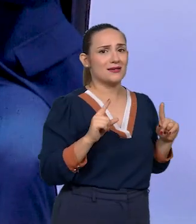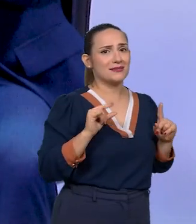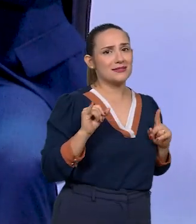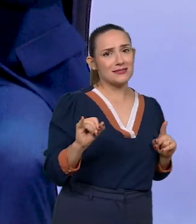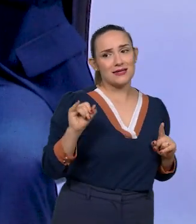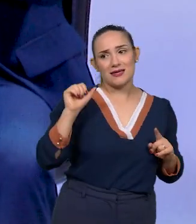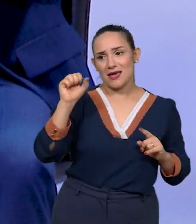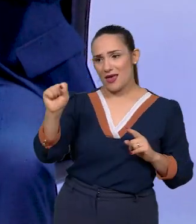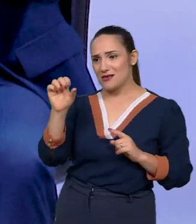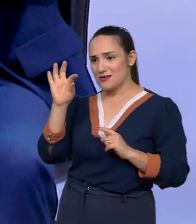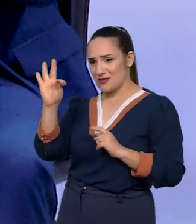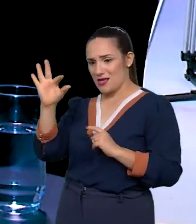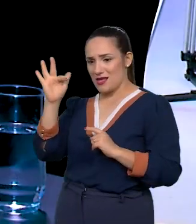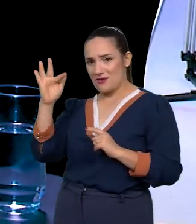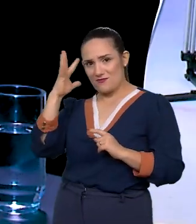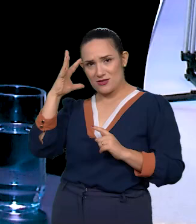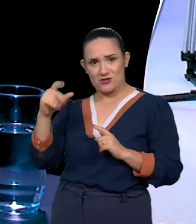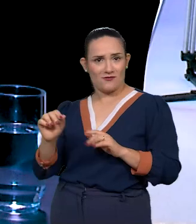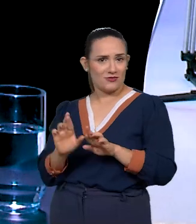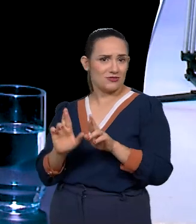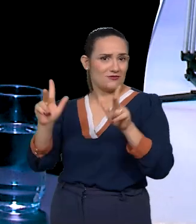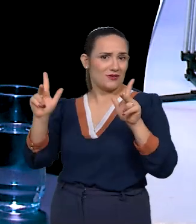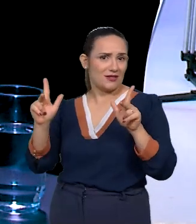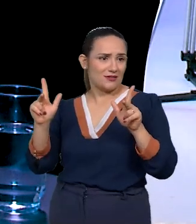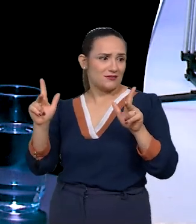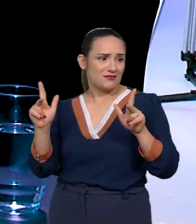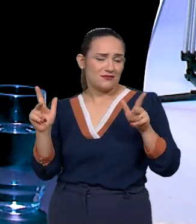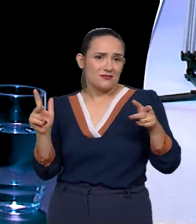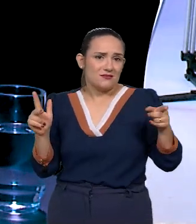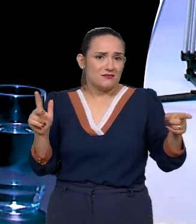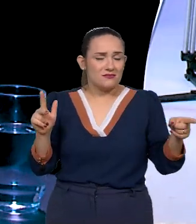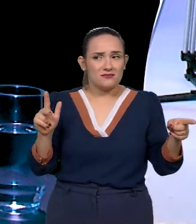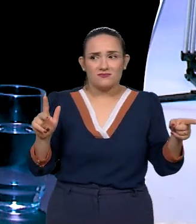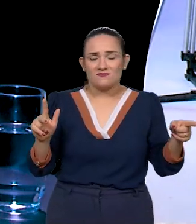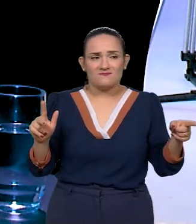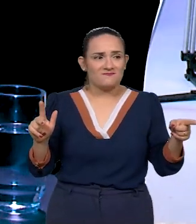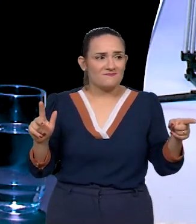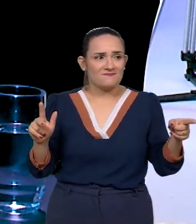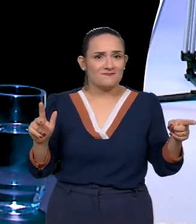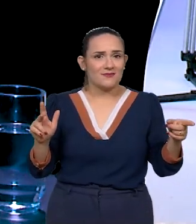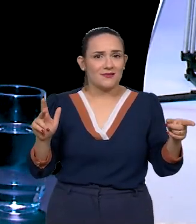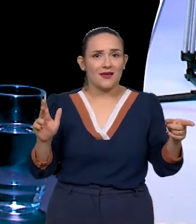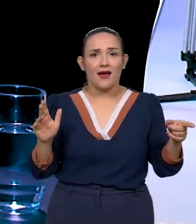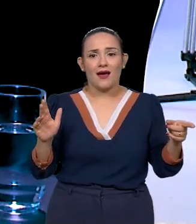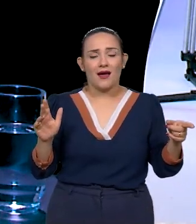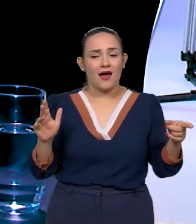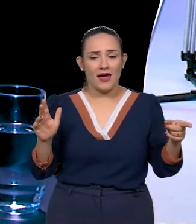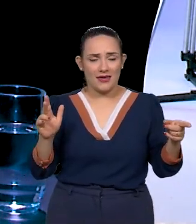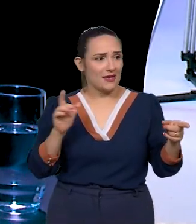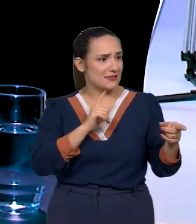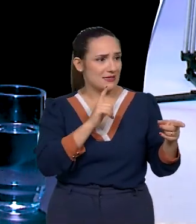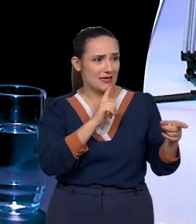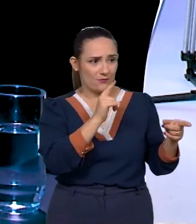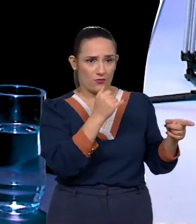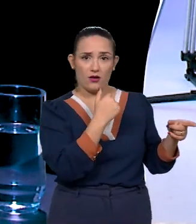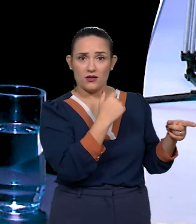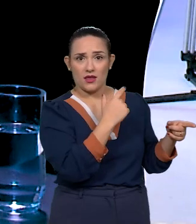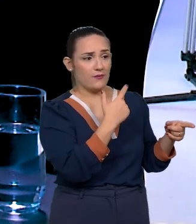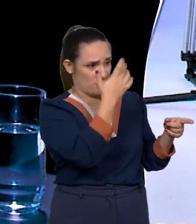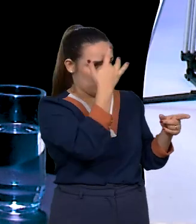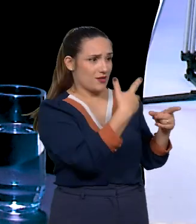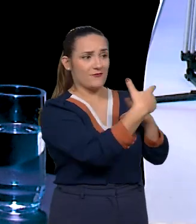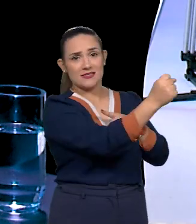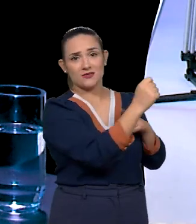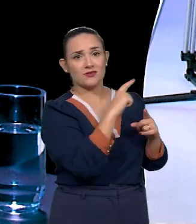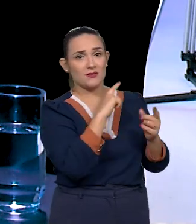o STF venha dizer de forma contrária àquilo que foi decidido, você concorda que vai ter pessoas que vão estar pagando e pessoas que não